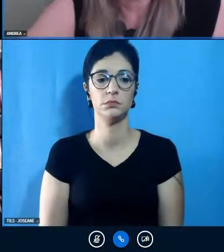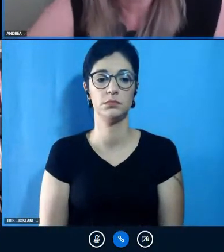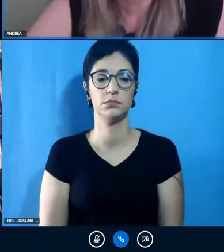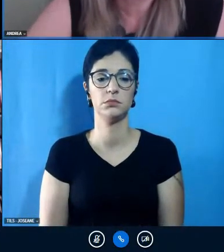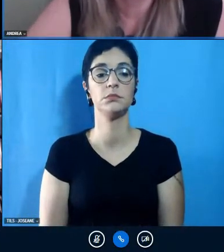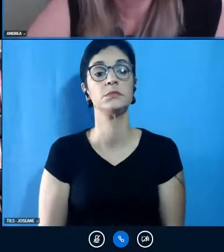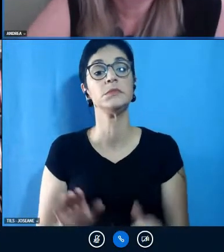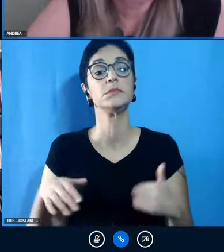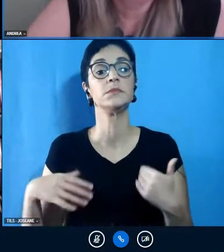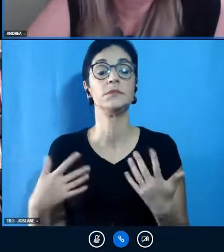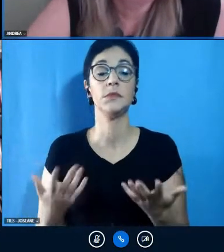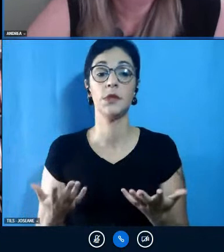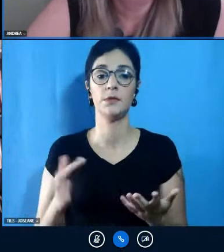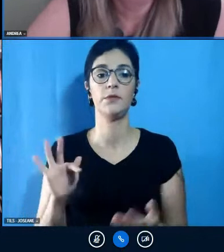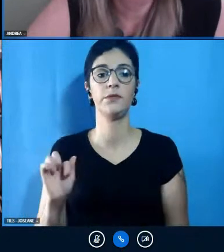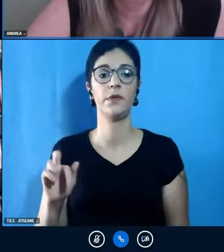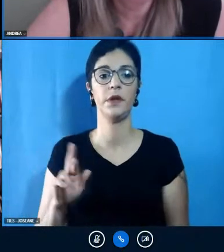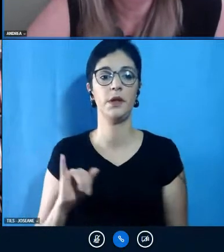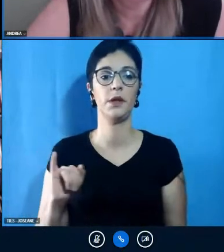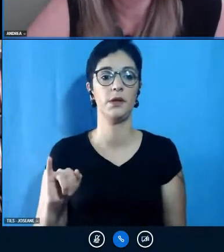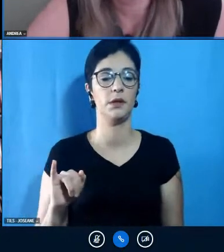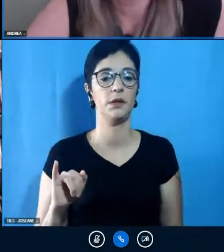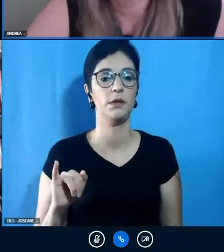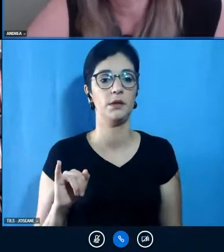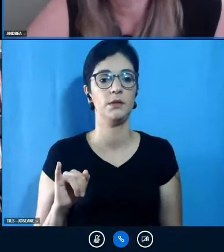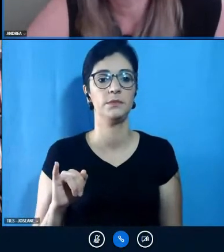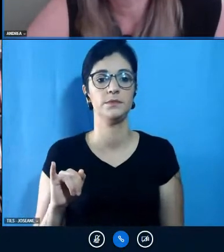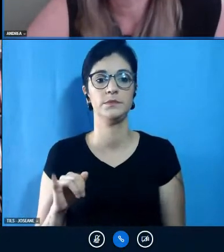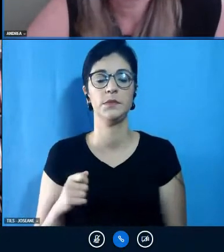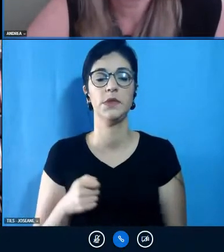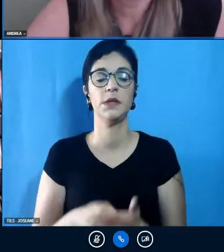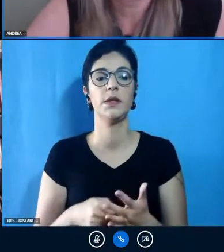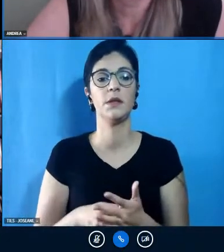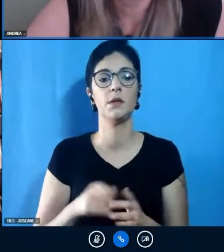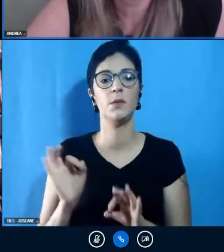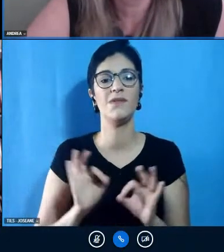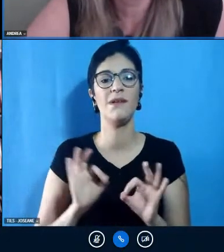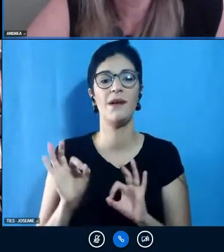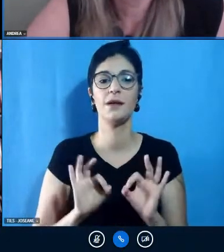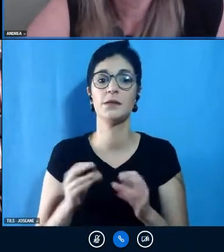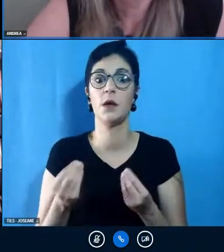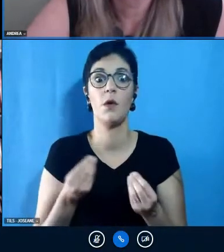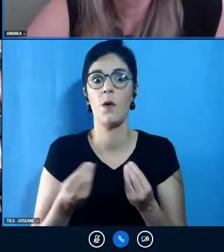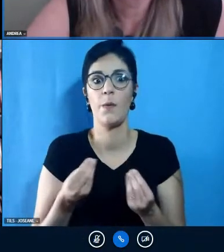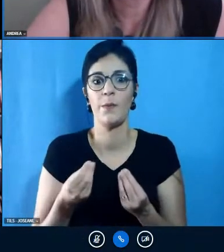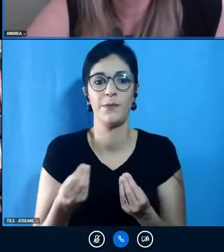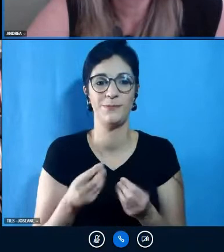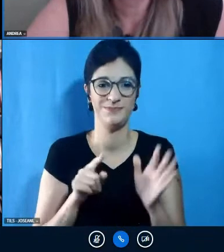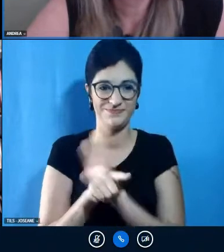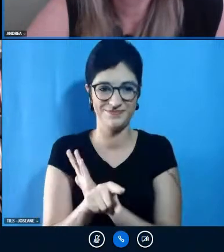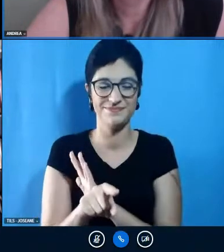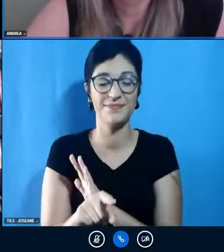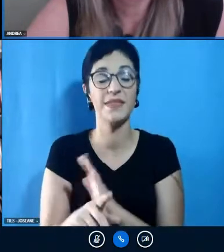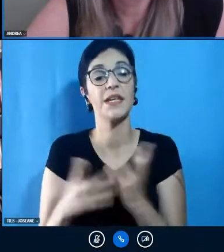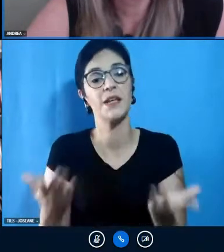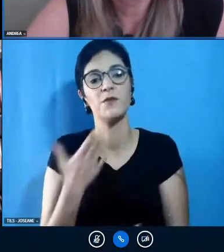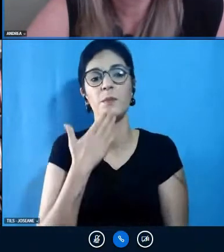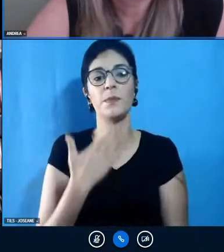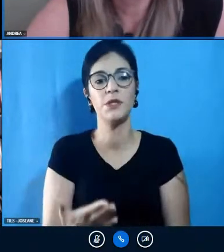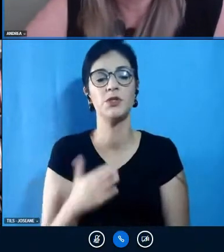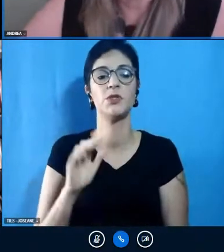Bem, enquanto o Ferri vai tentando organizar ali a maneira dele se comunicar conosco, Eu já vou pedir, então,